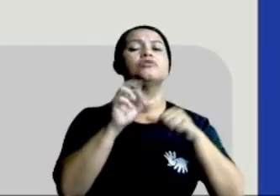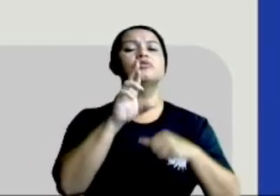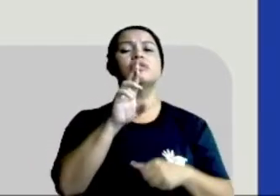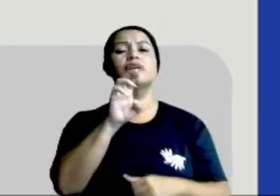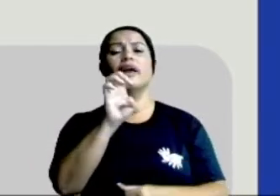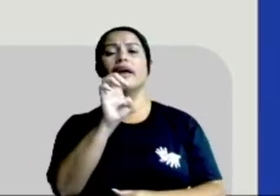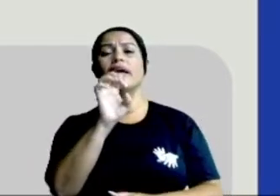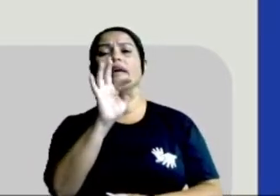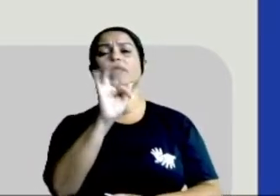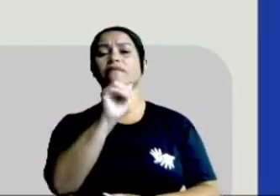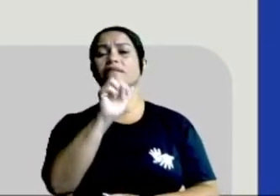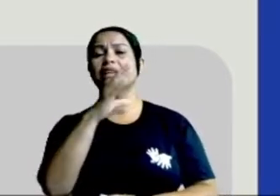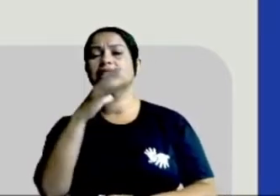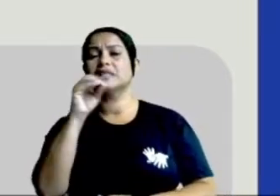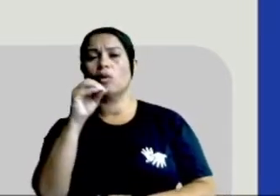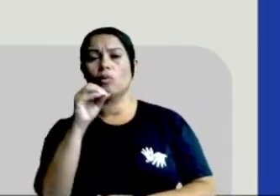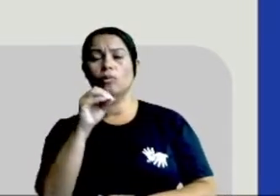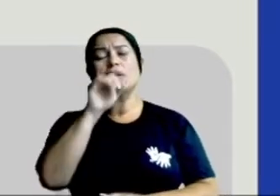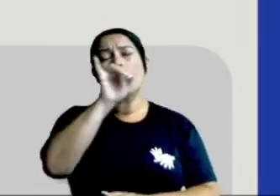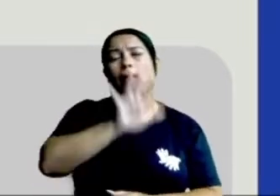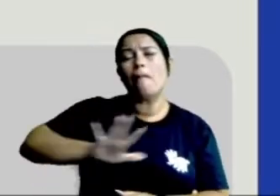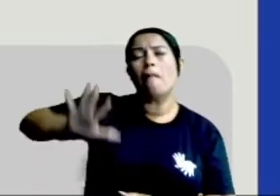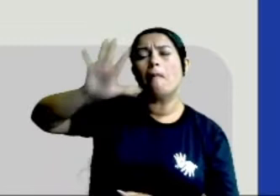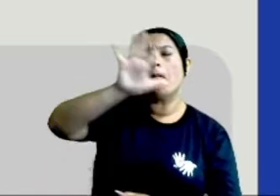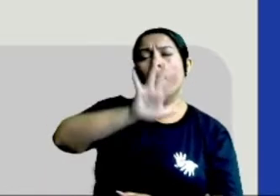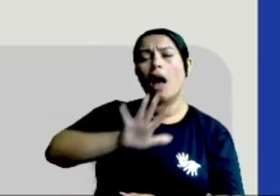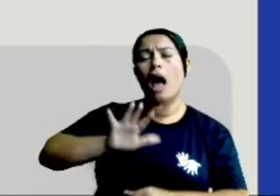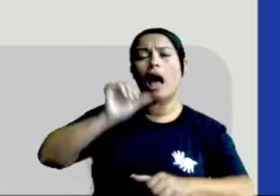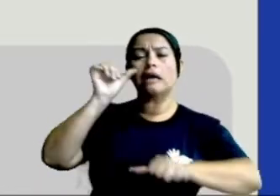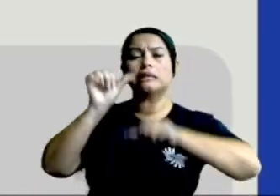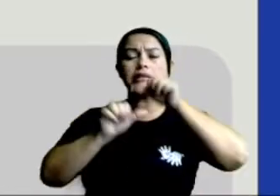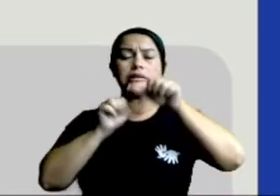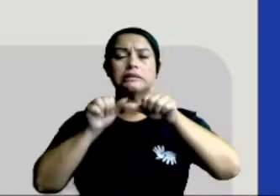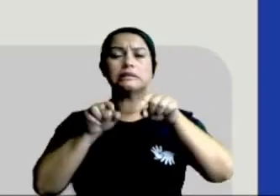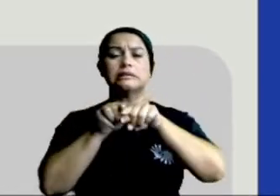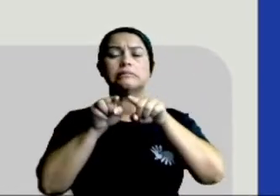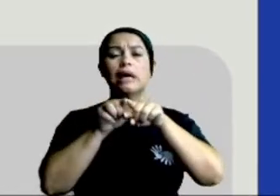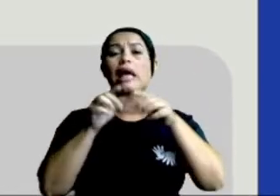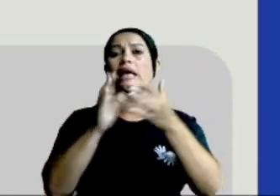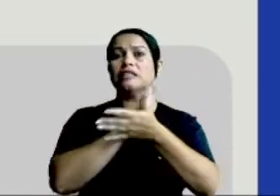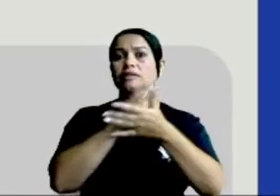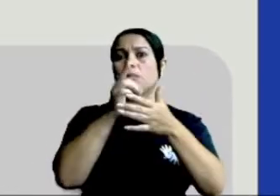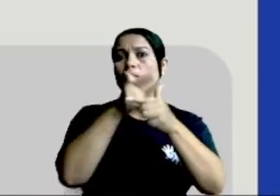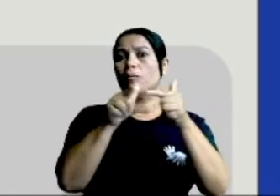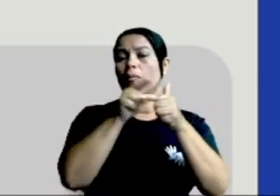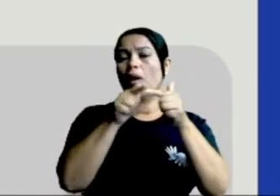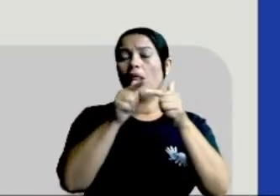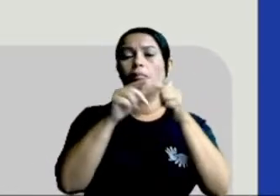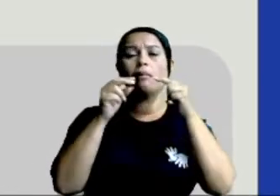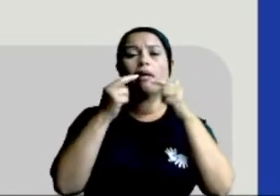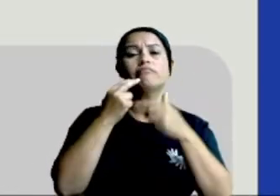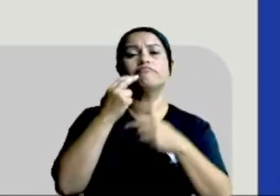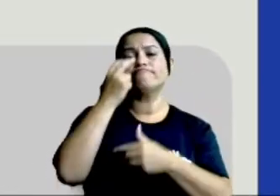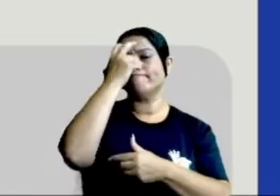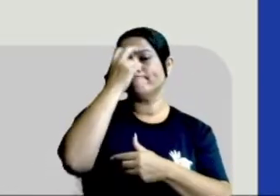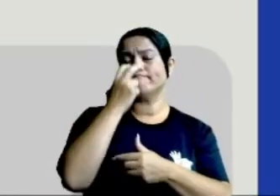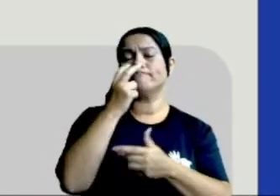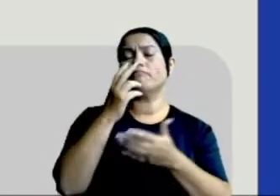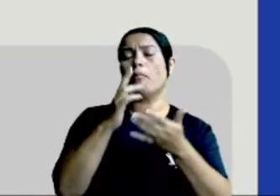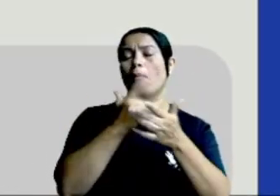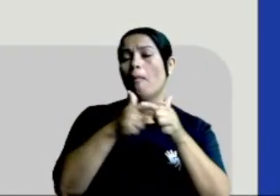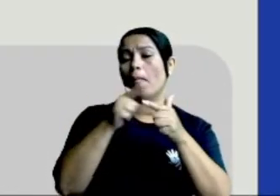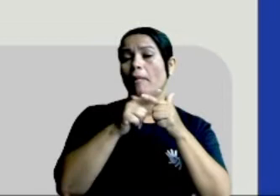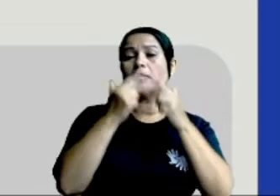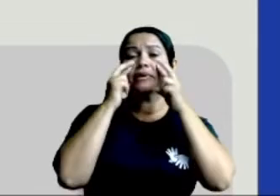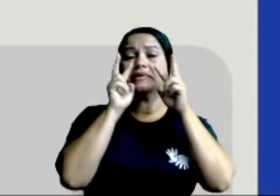imagem no fundo dos nossos olhos, que formam os problemas de visão mais comuns. O primeiro